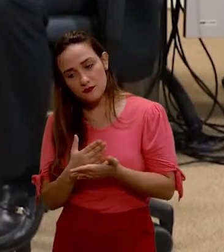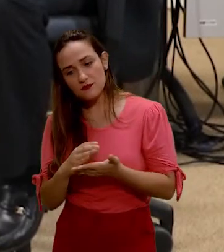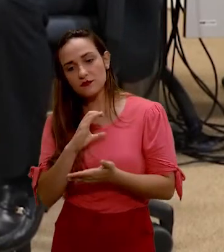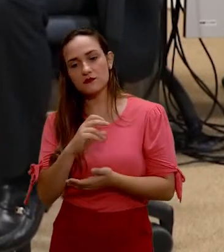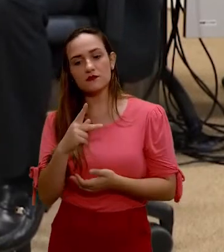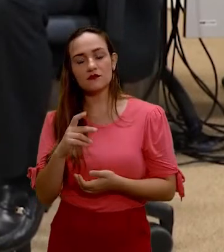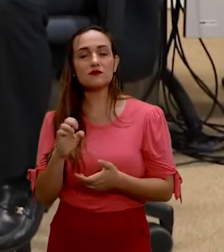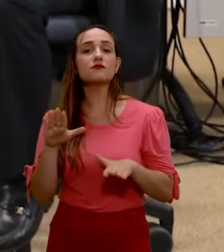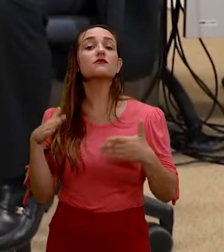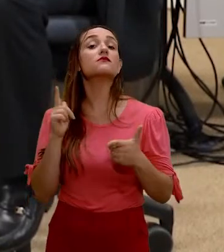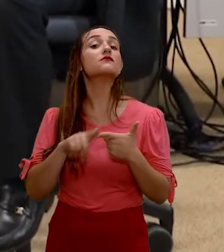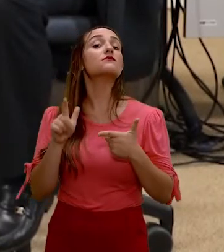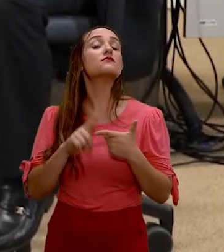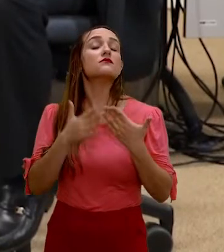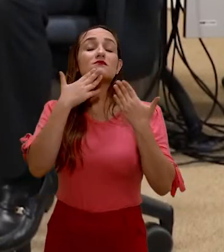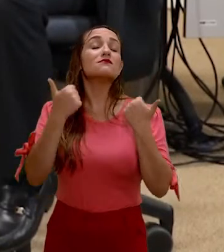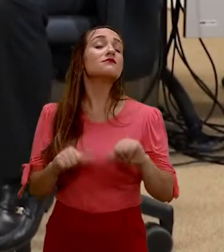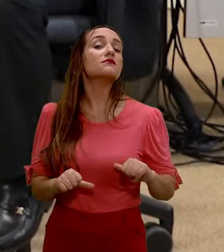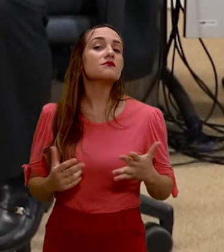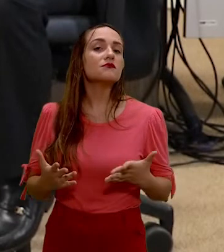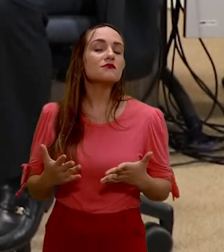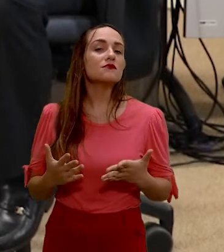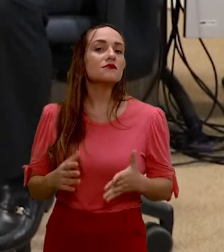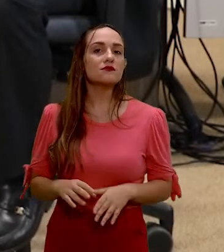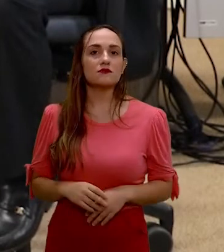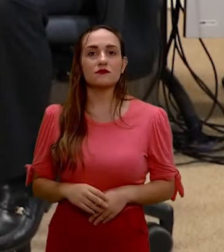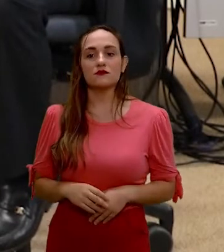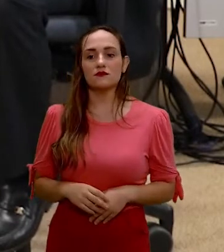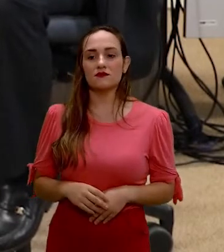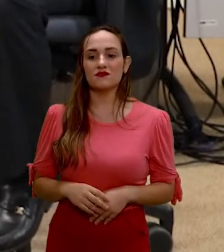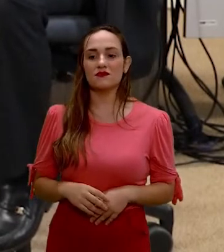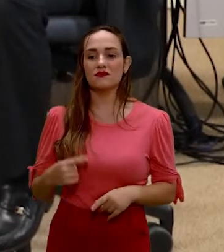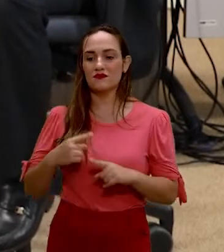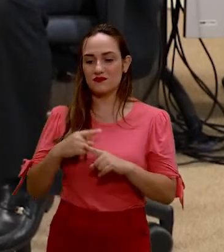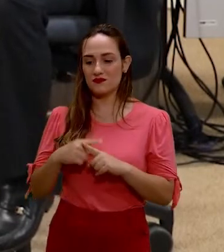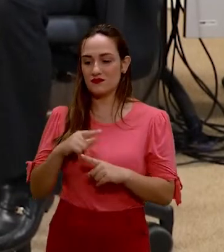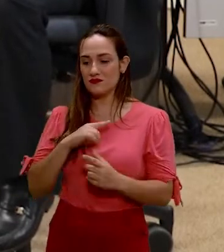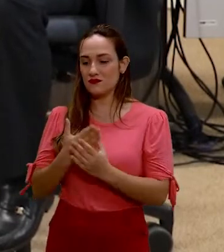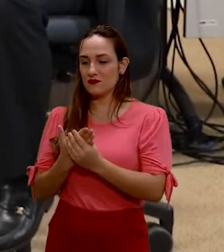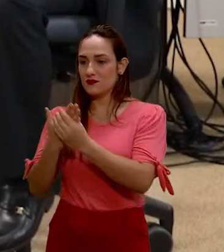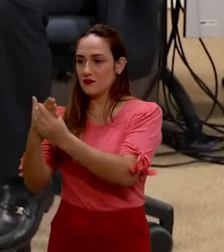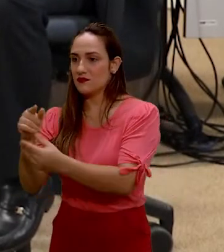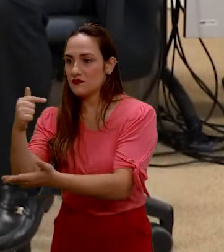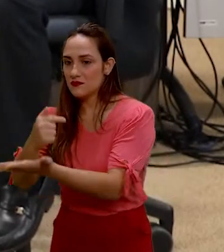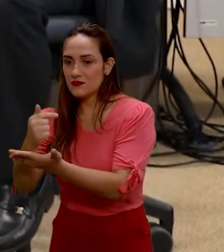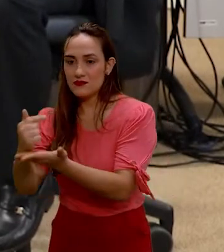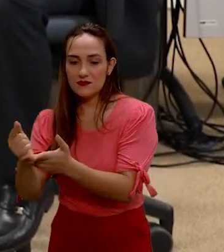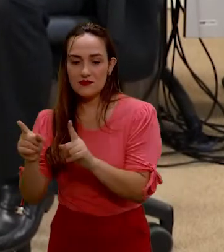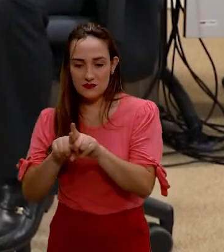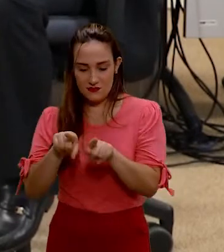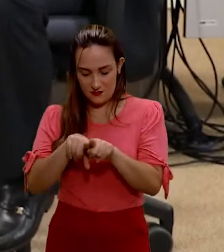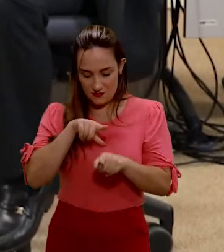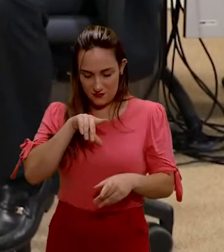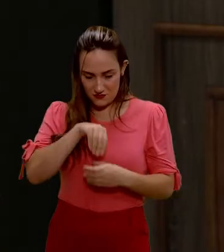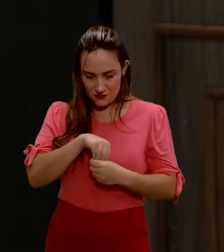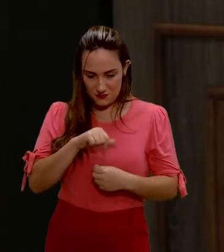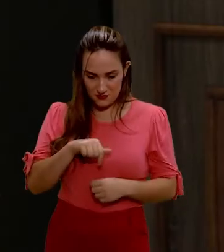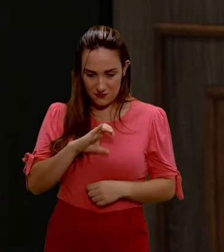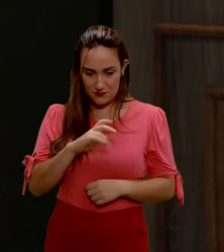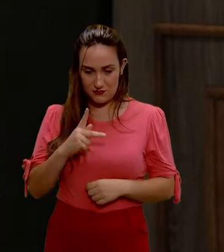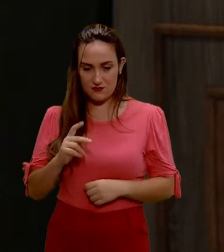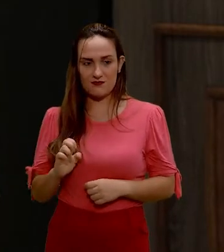desenhar o sistema para entender que o processo estaria em 2 lugares. Então, o processo está no cartório, mas ele está na CPE